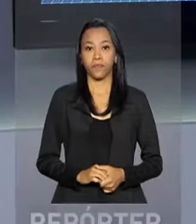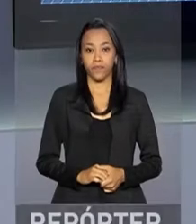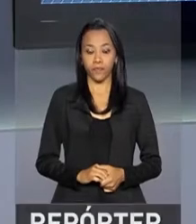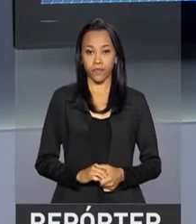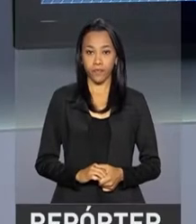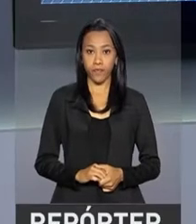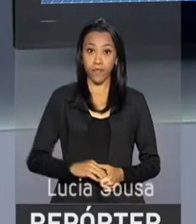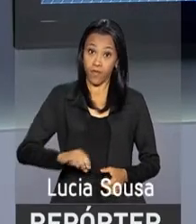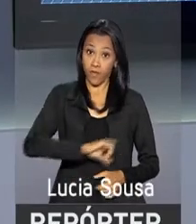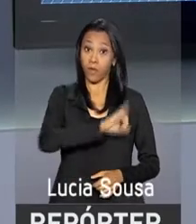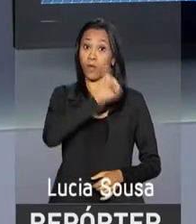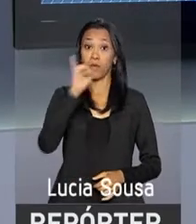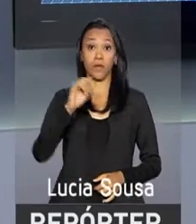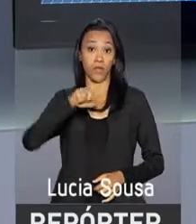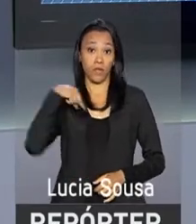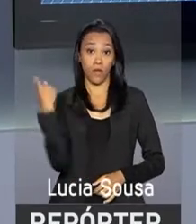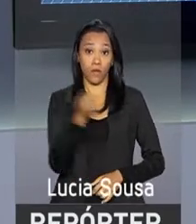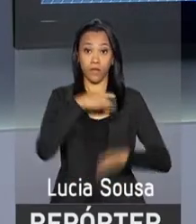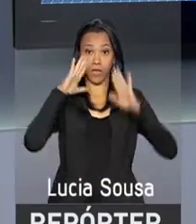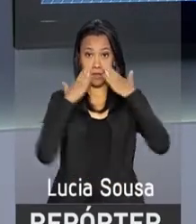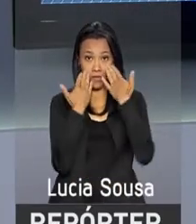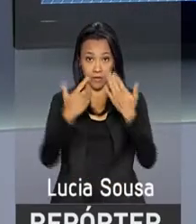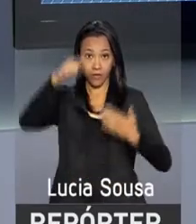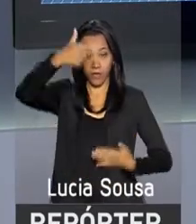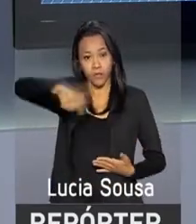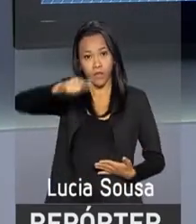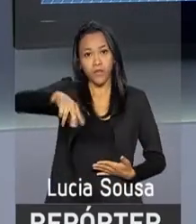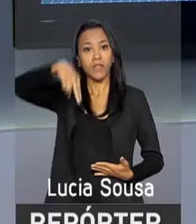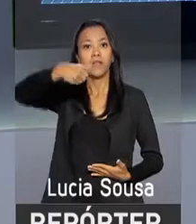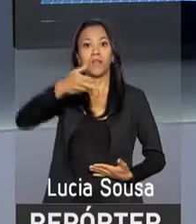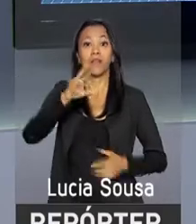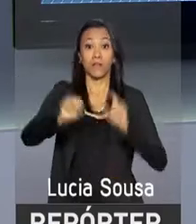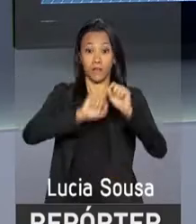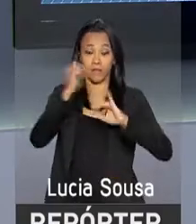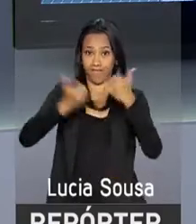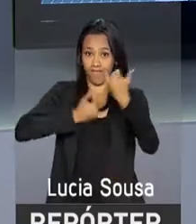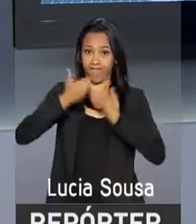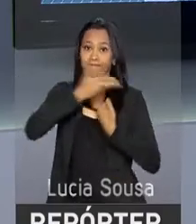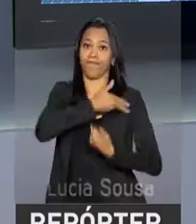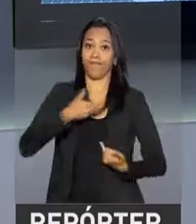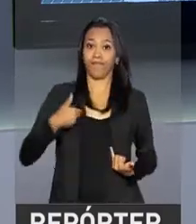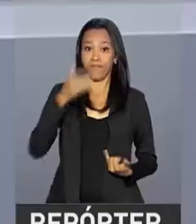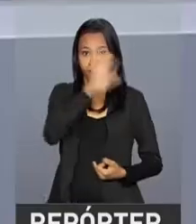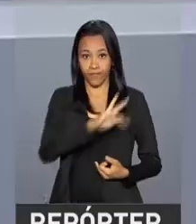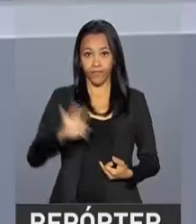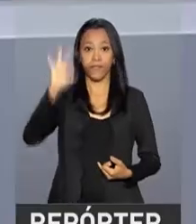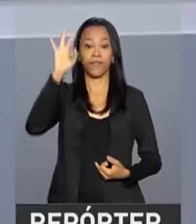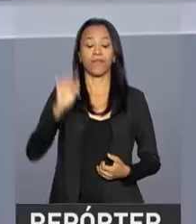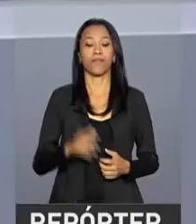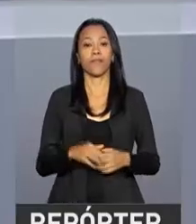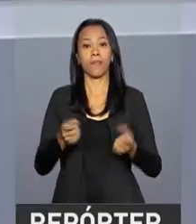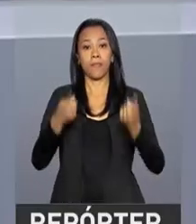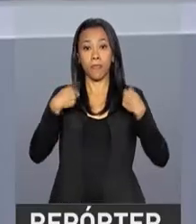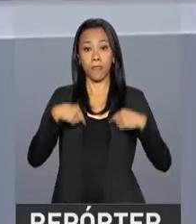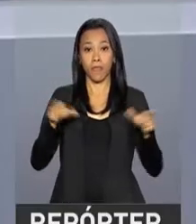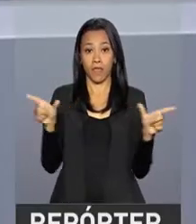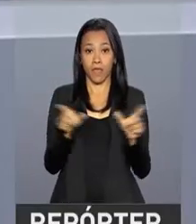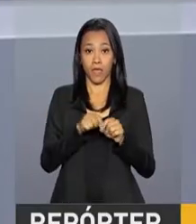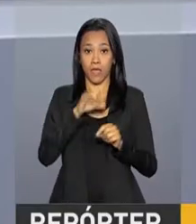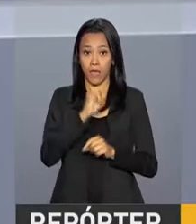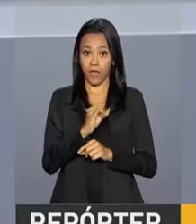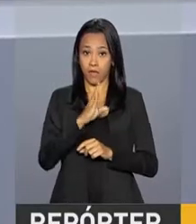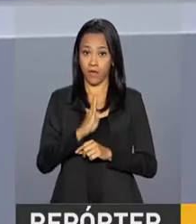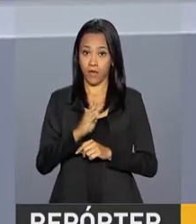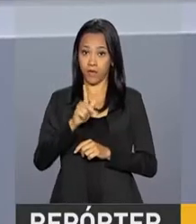o la no ar mais uma edição do repórter nbr com as notícias do governo federal o ibge divulgou hoje